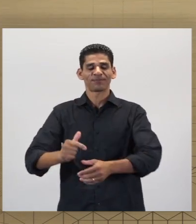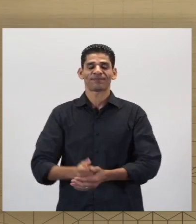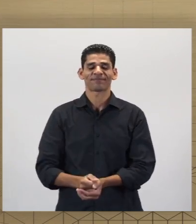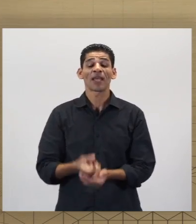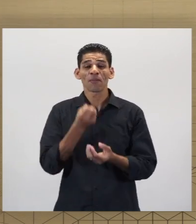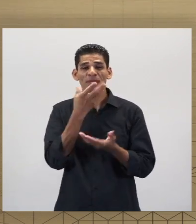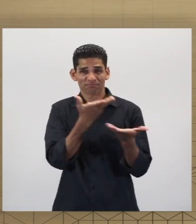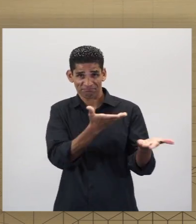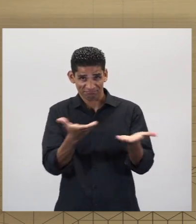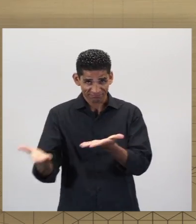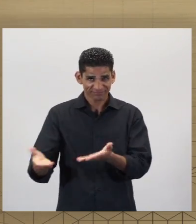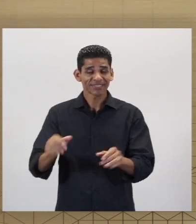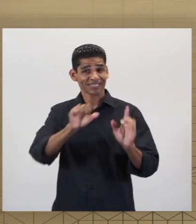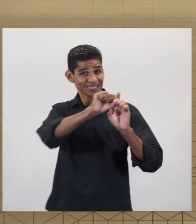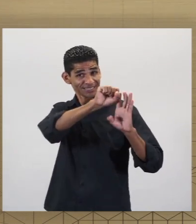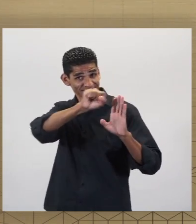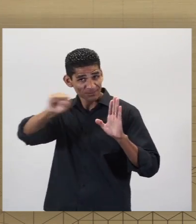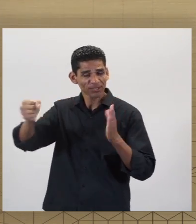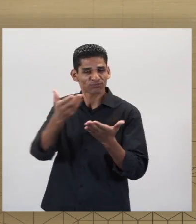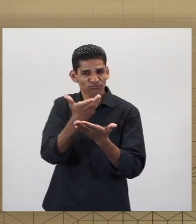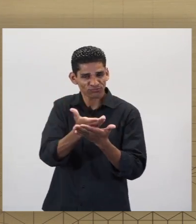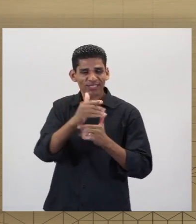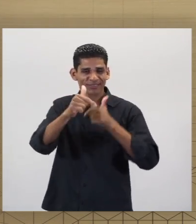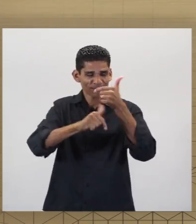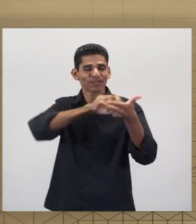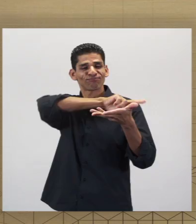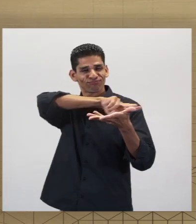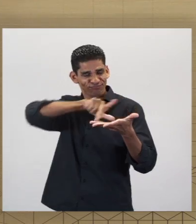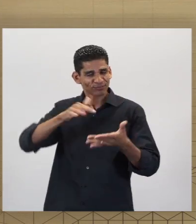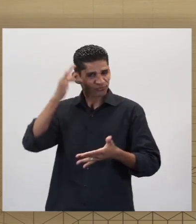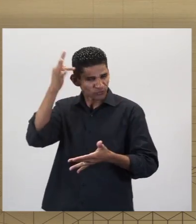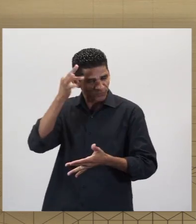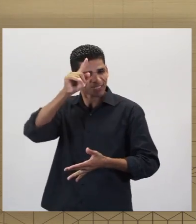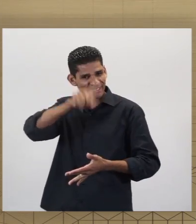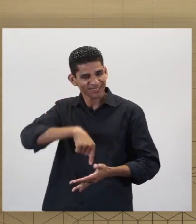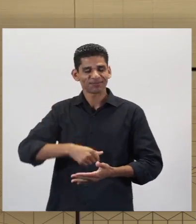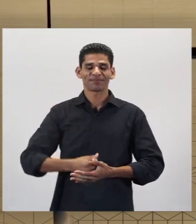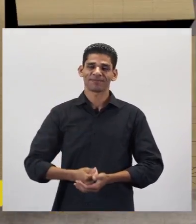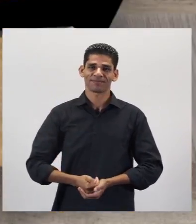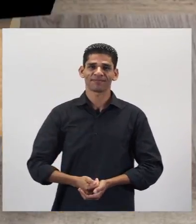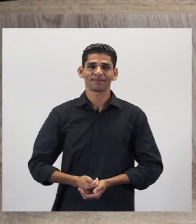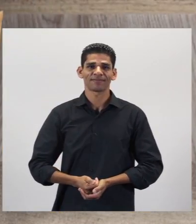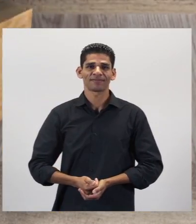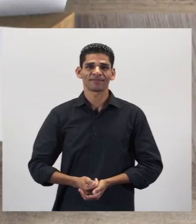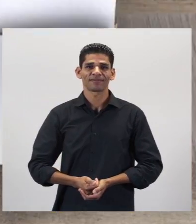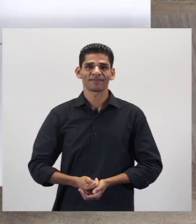todos bem-vindos a essa disciplina desse semestre de muito trabalho e de muita filosofia.